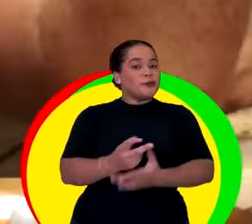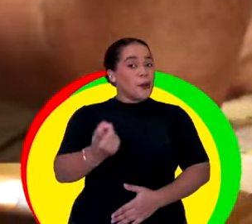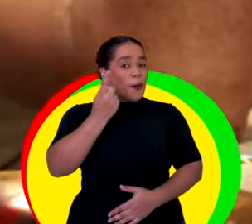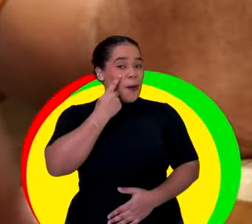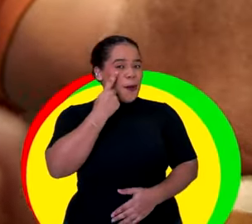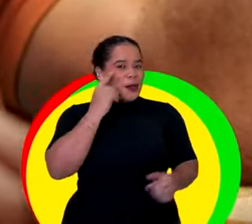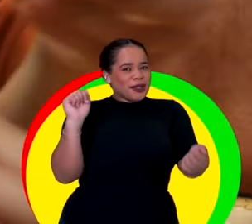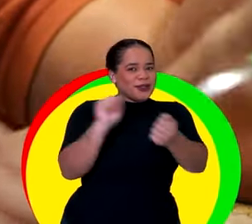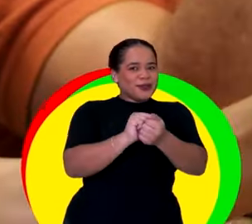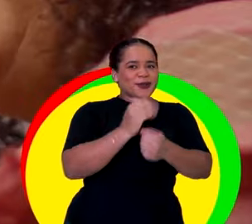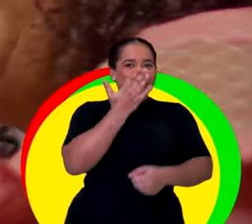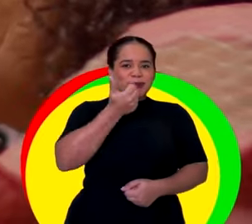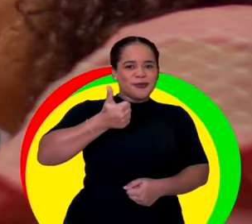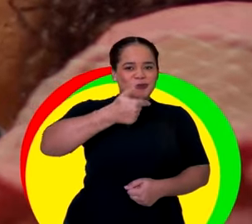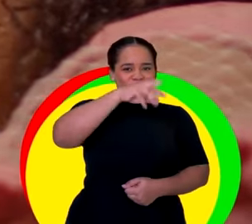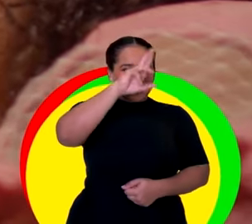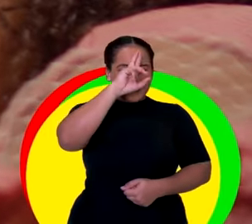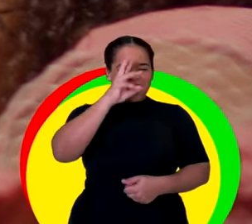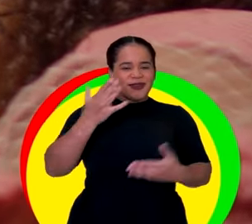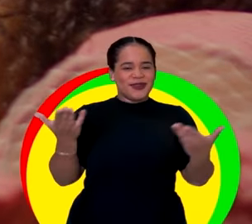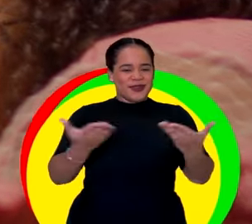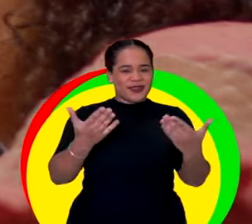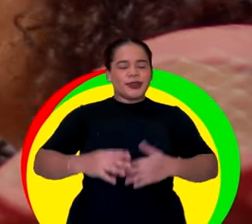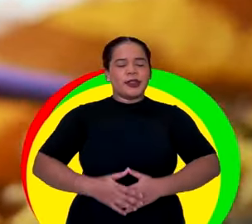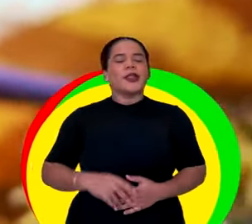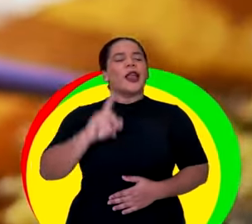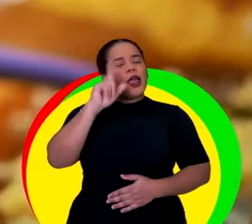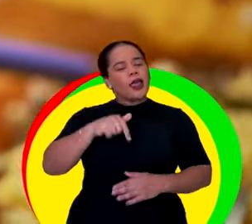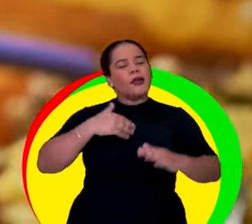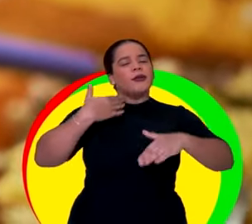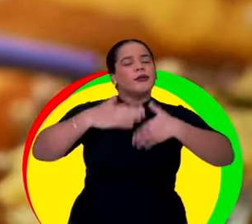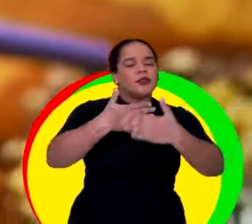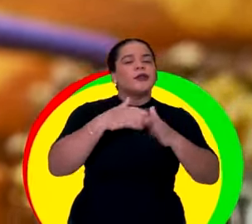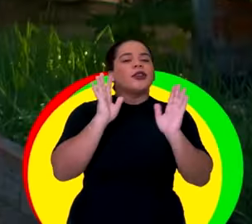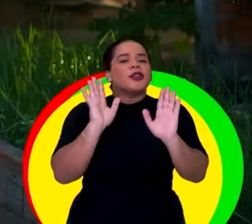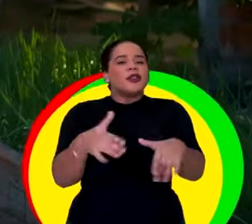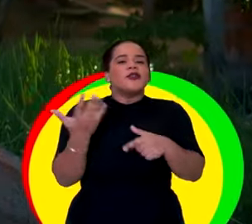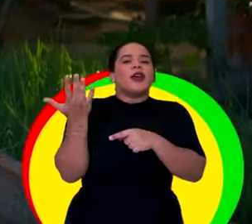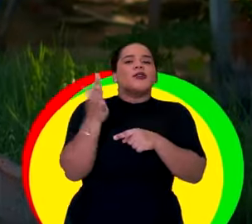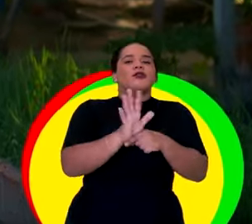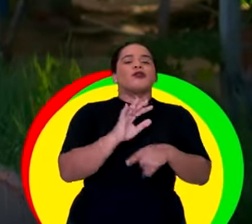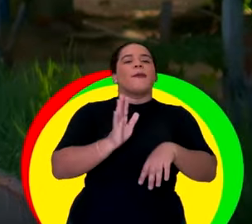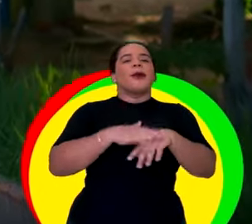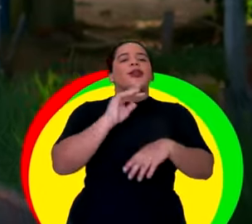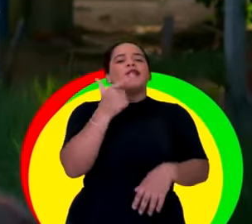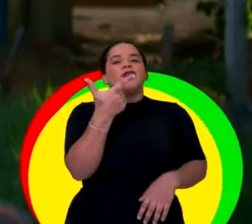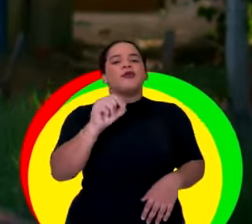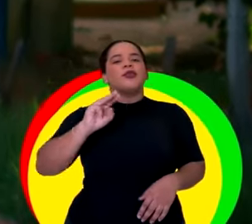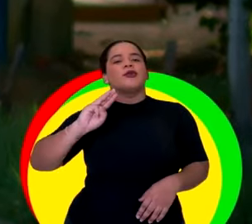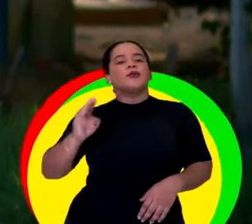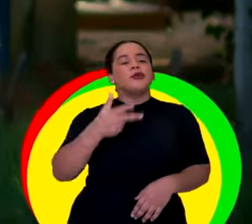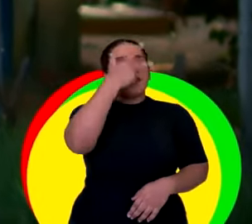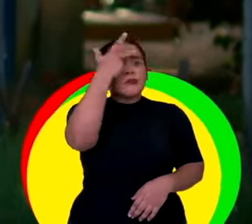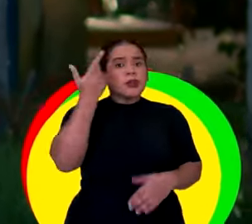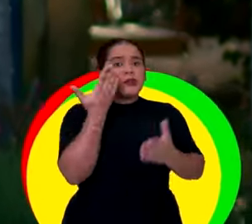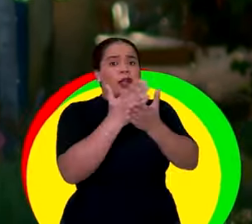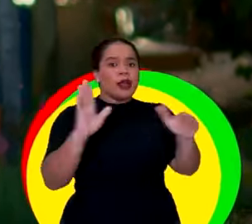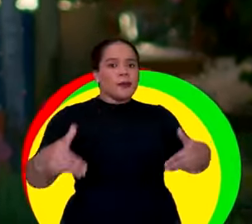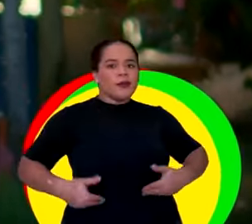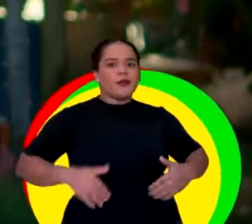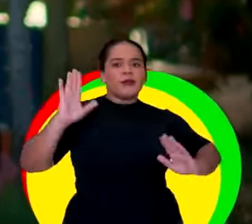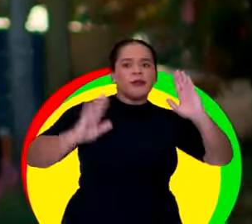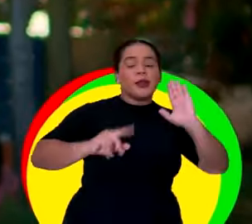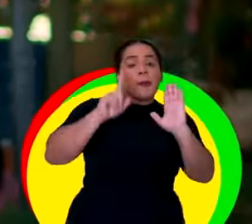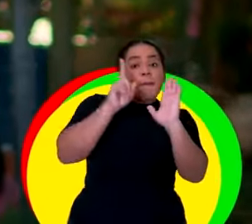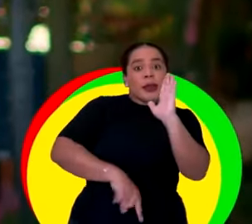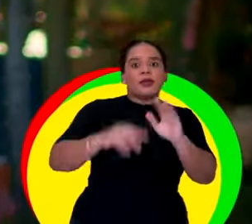lá olha quem tá aqui almoçando com a gente hoje esse é o caminho que já tirou mais de 20 milhões de pessoas